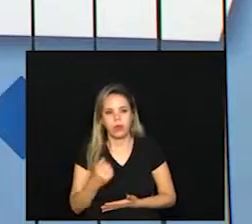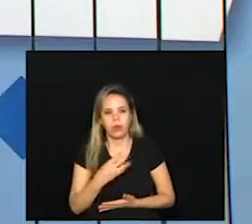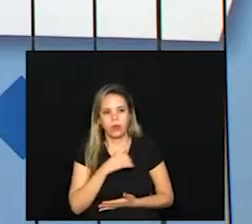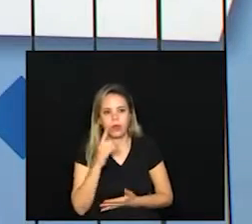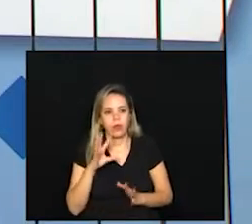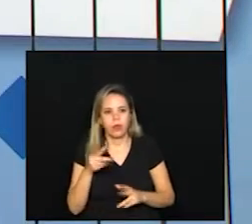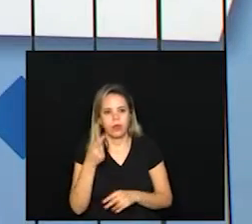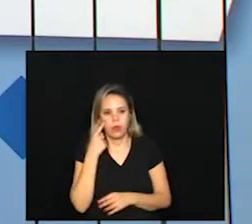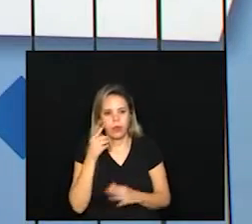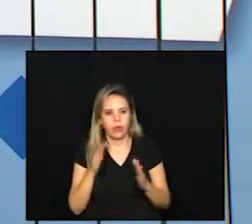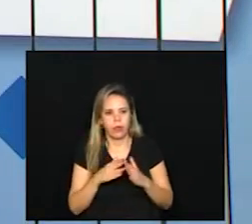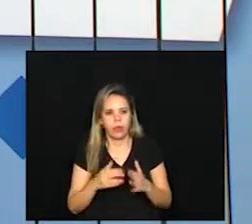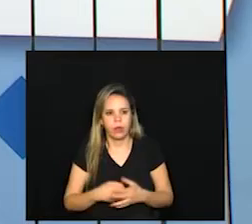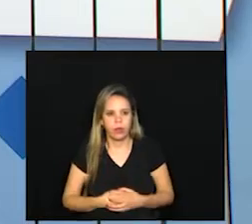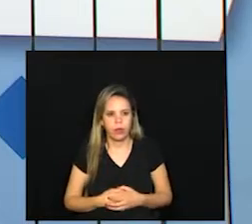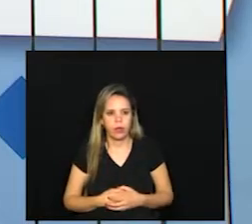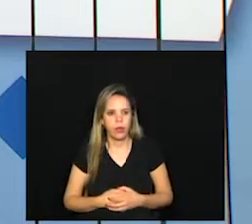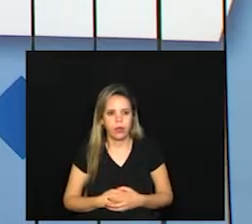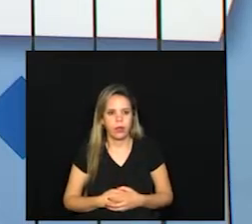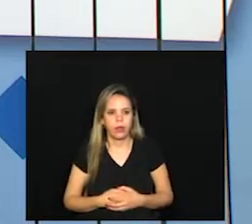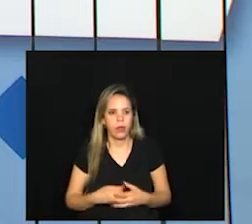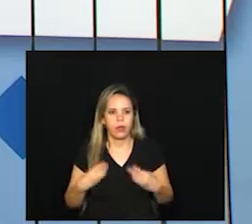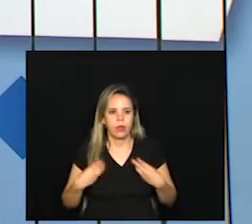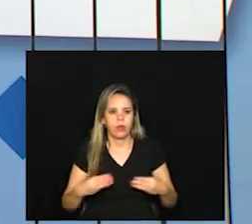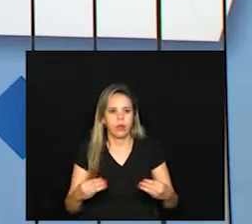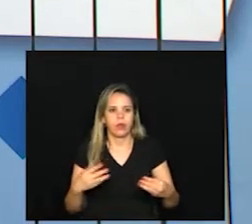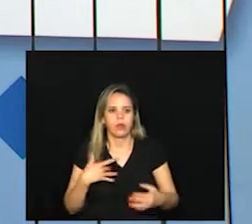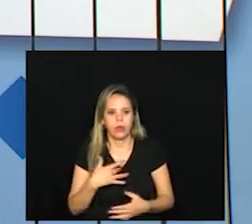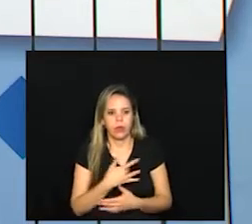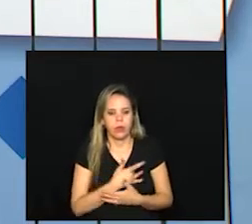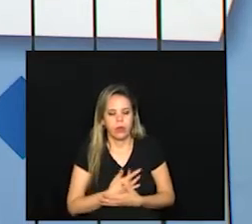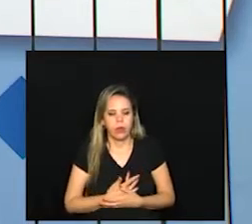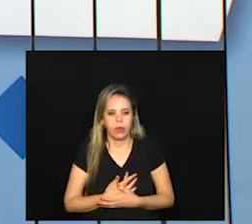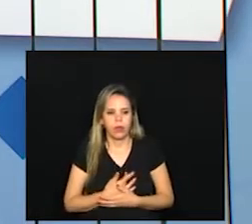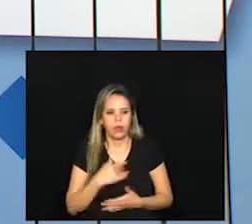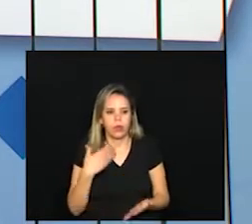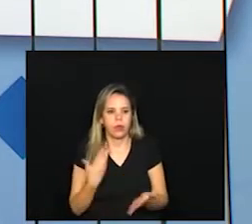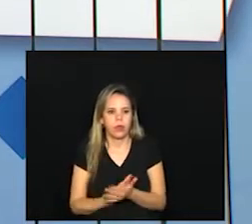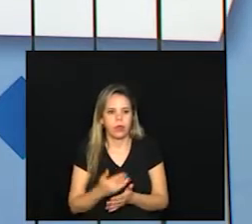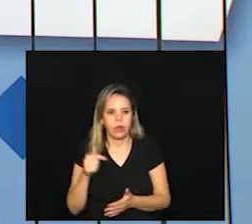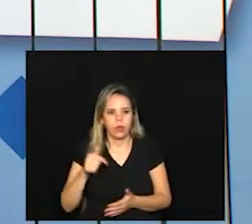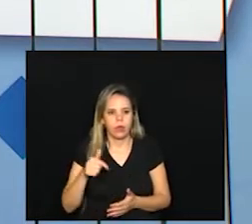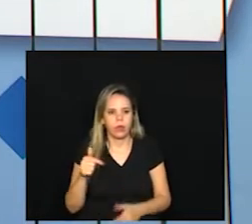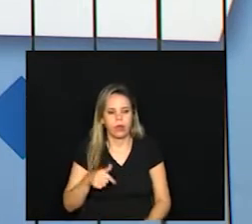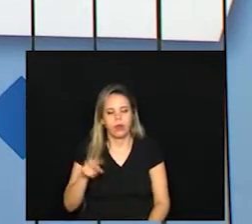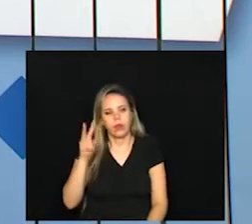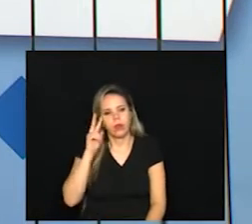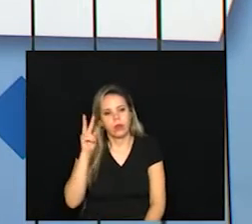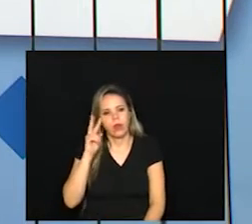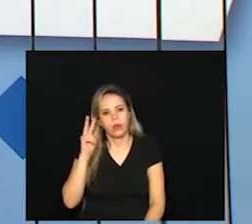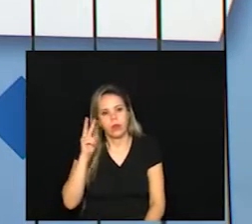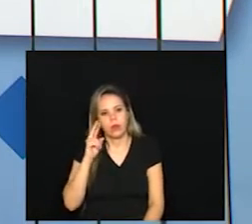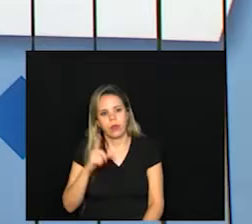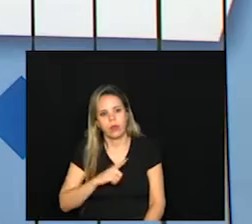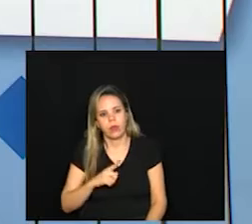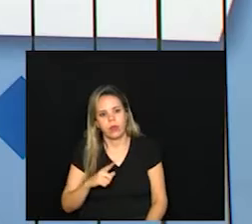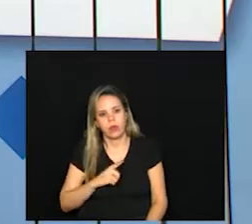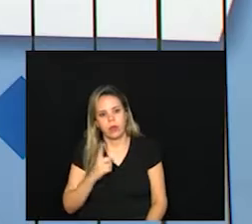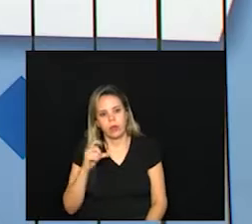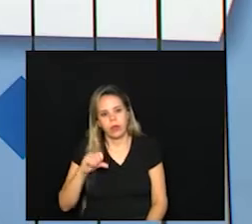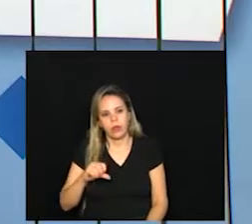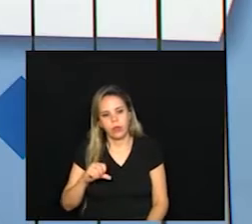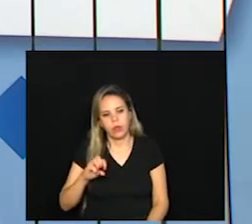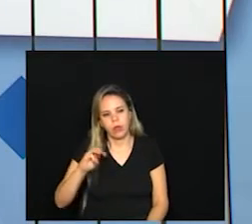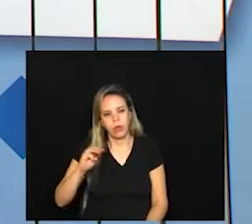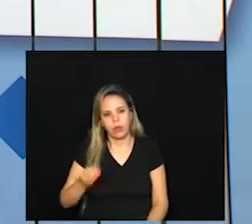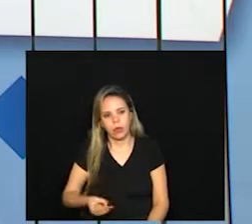Bom dia, você de casa. E de acordo com o Ministério da Saúde, até esta segunda-feira, nós tínhamos